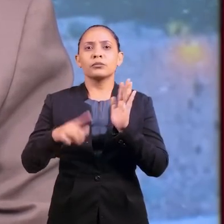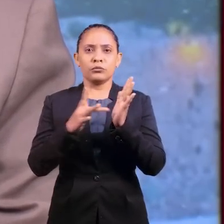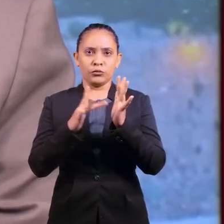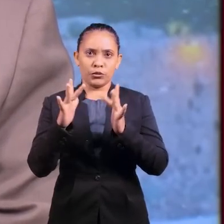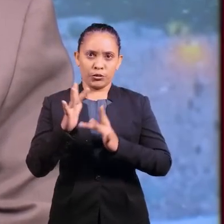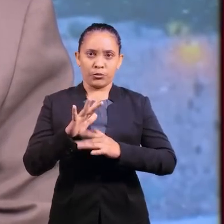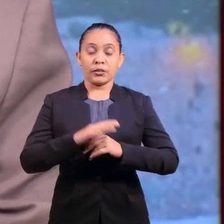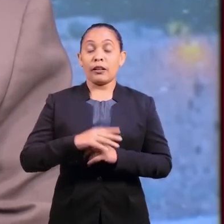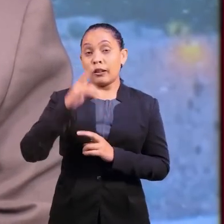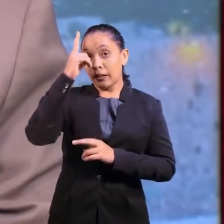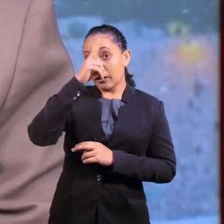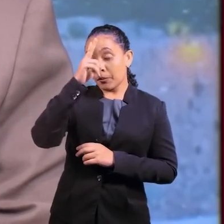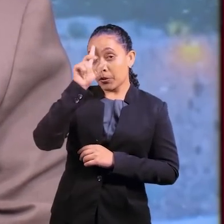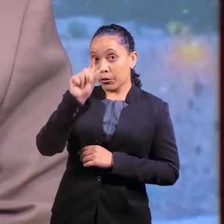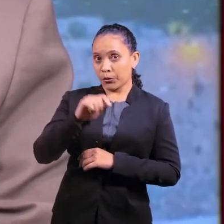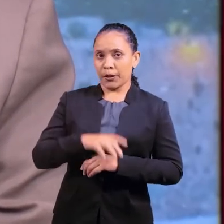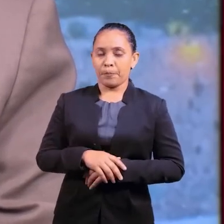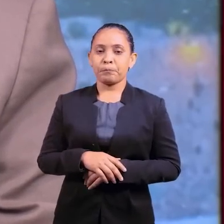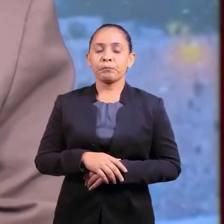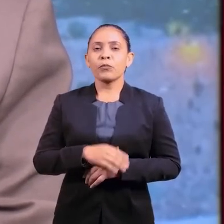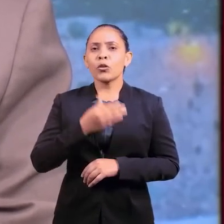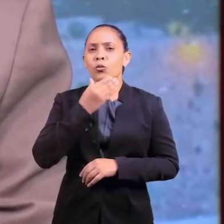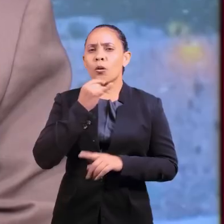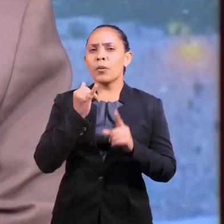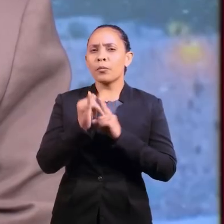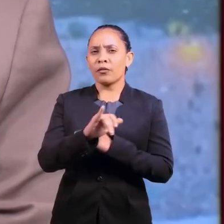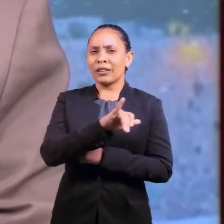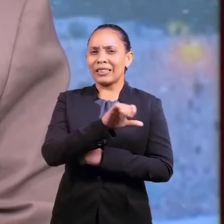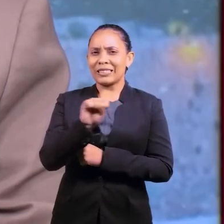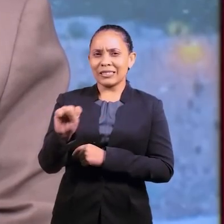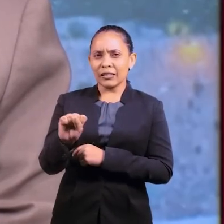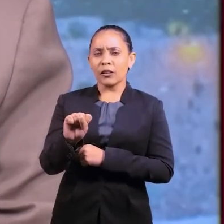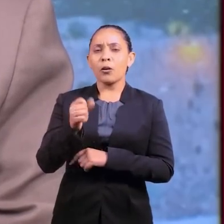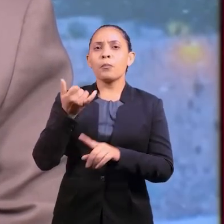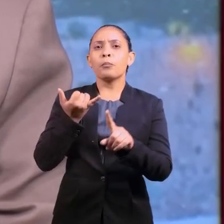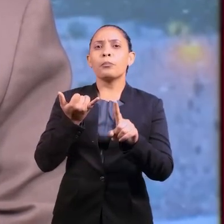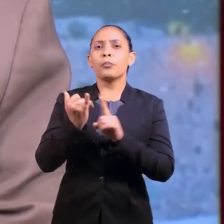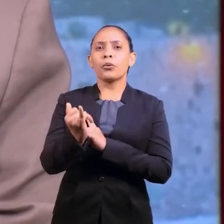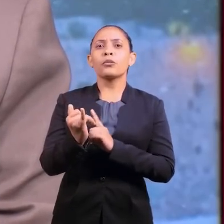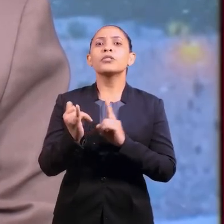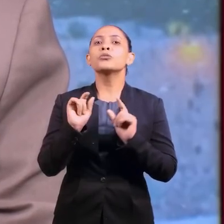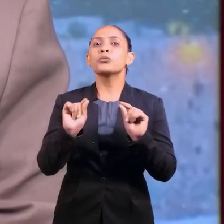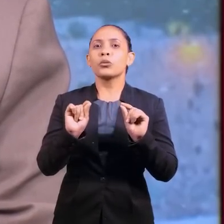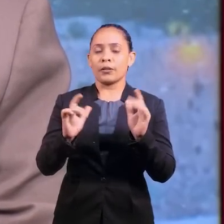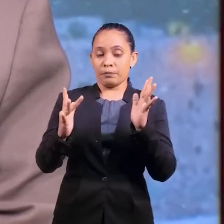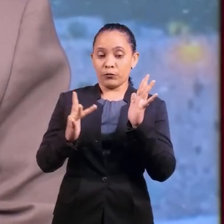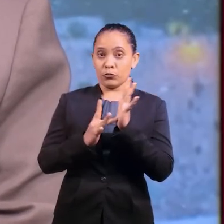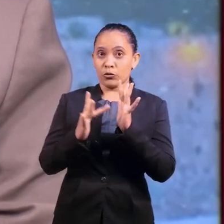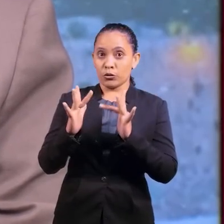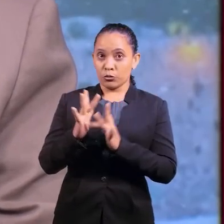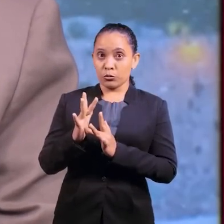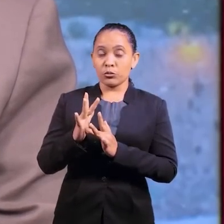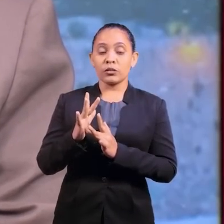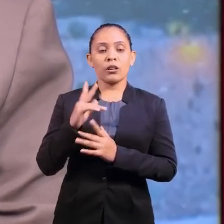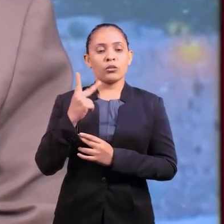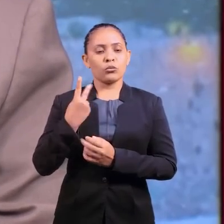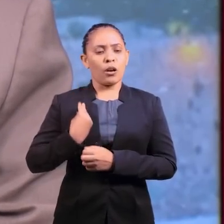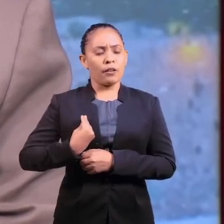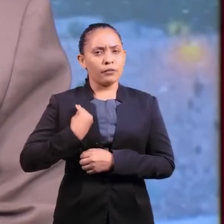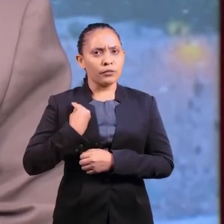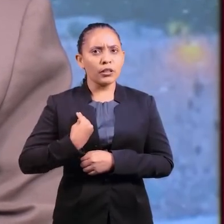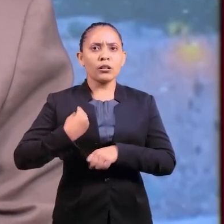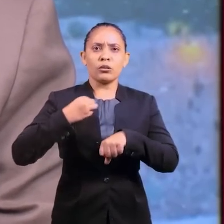Jesus. Lembrando, né, que Isaías, ele profetizou acerca do Senhor Jesus, da sua vida como homem,